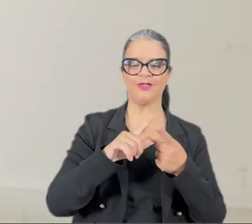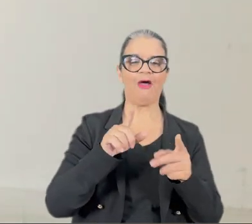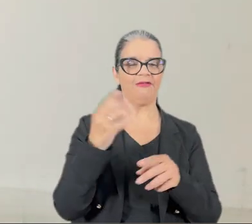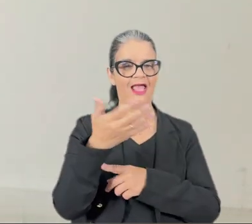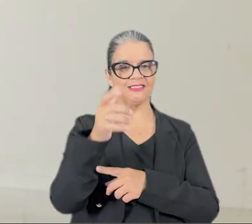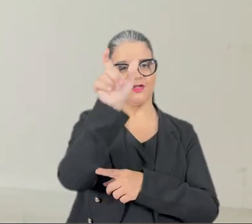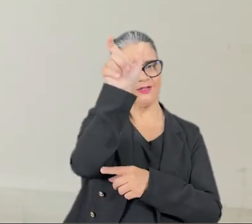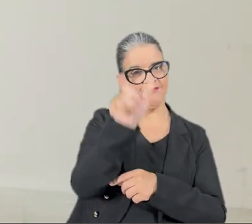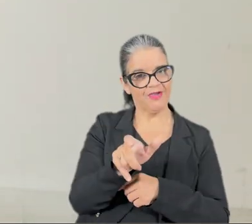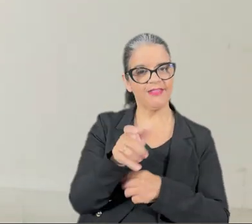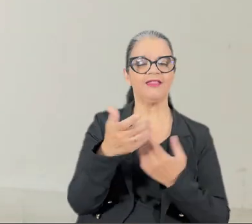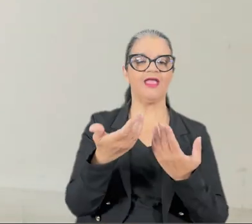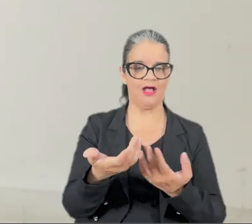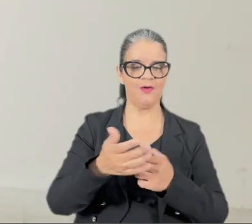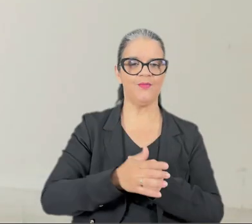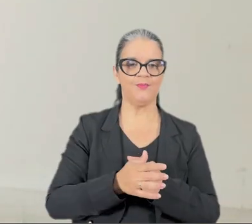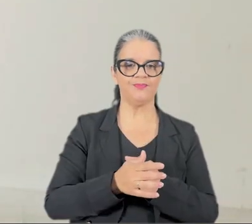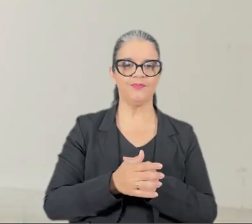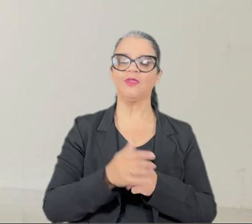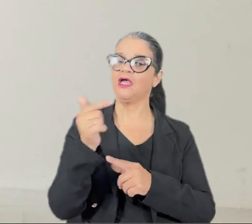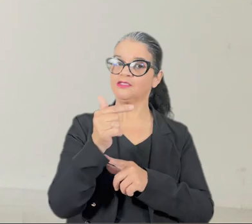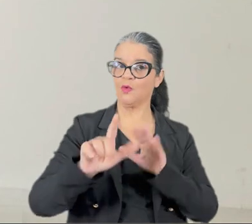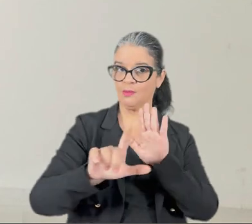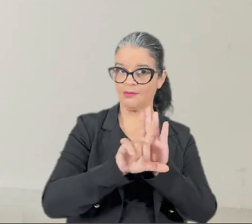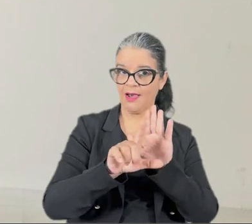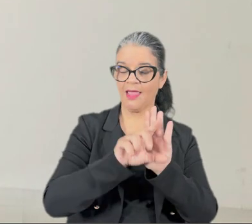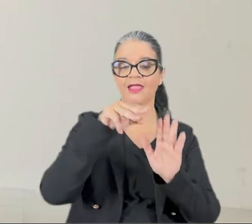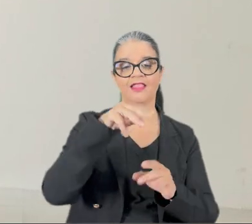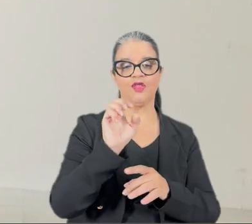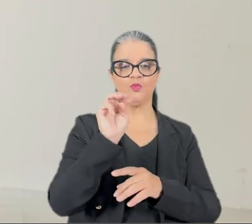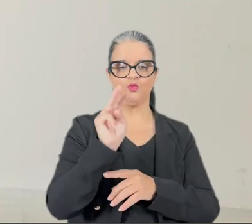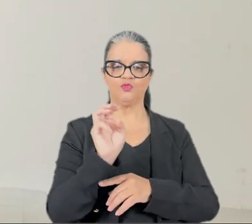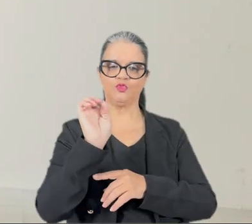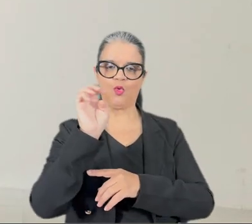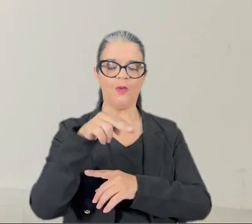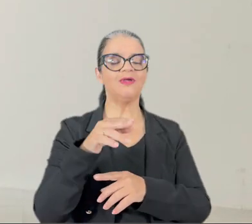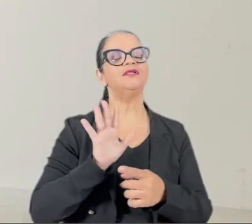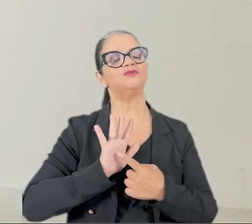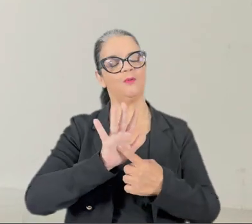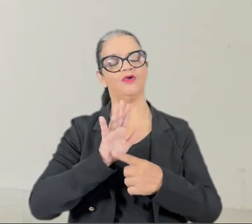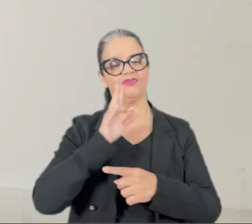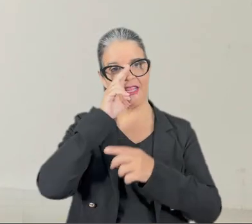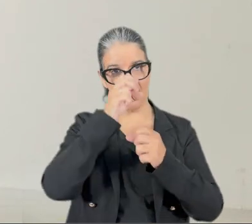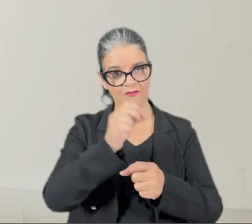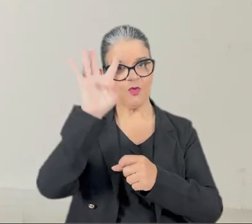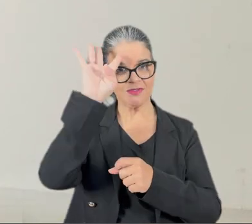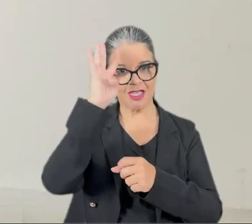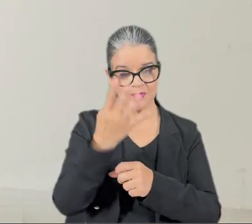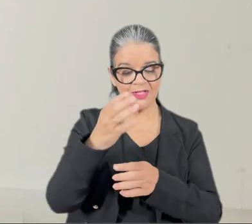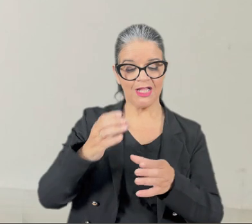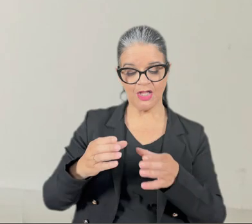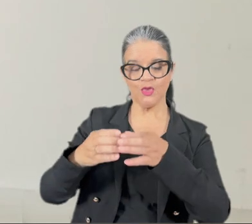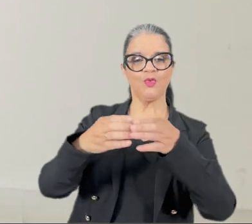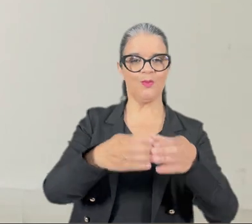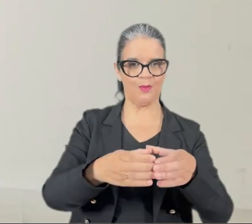aceleração vertical. Pela segunda lei de Newton, isso implica que a força resultante do bloco,